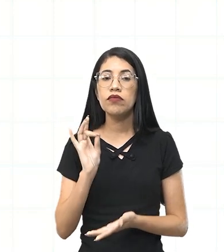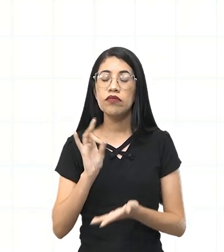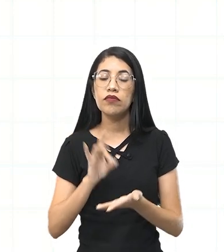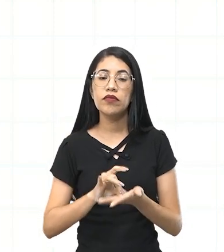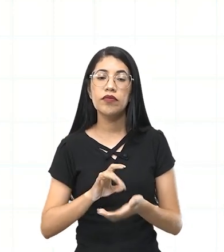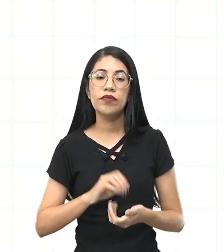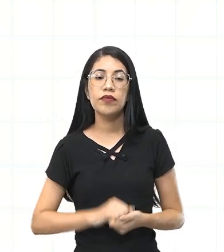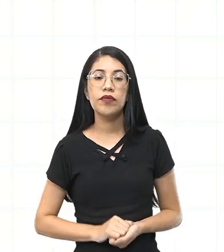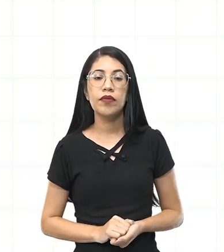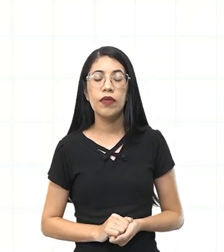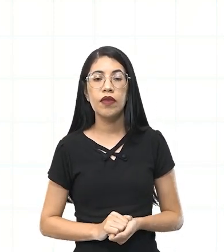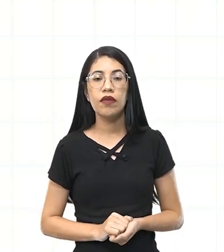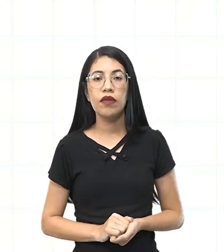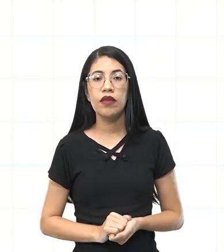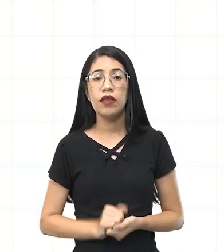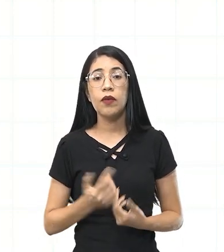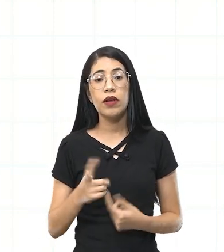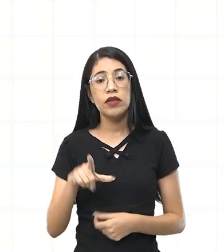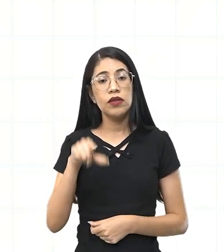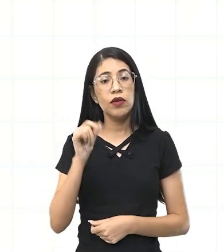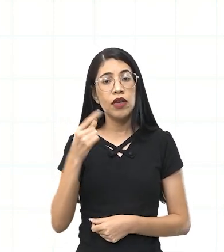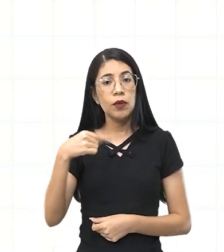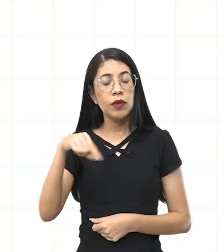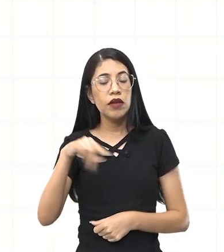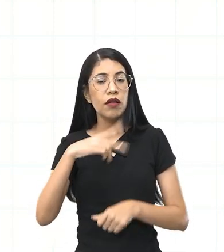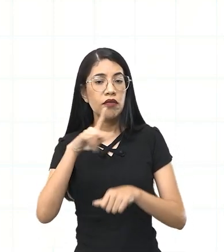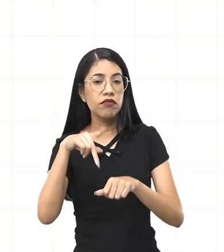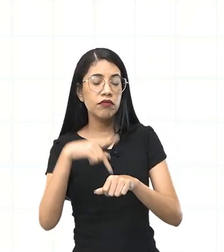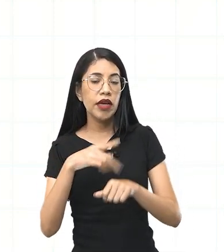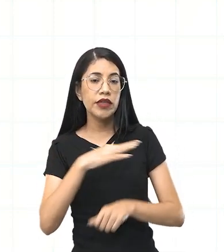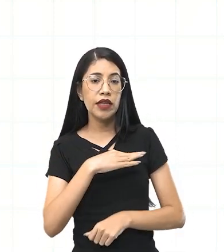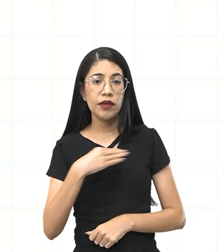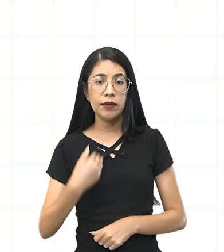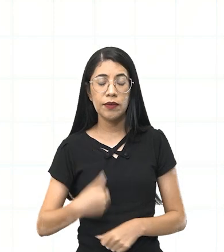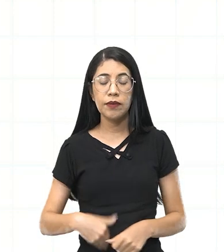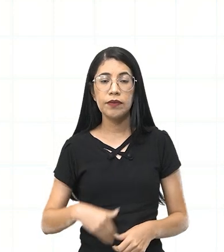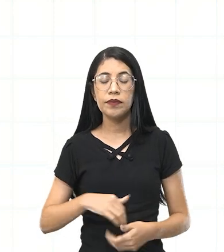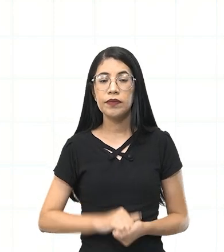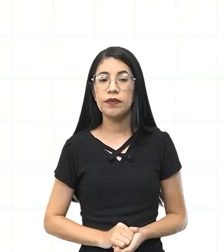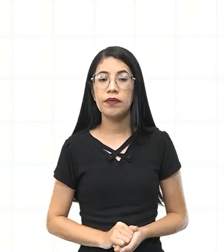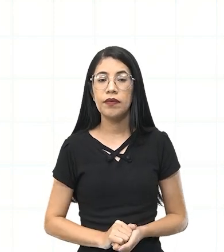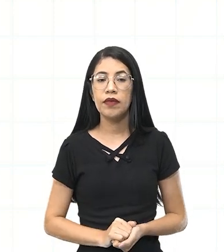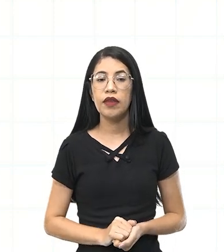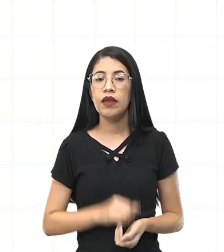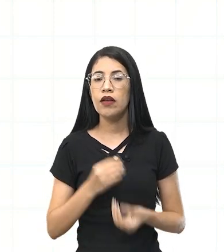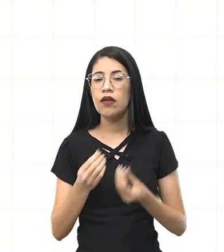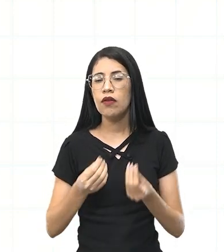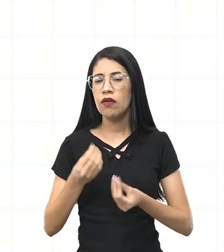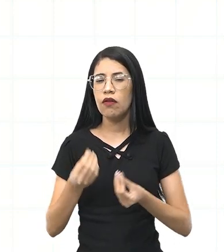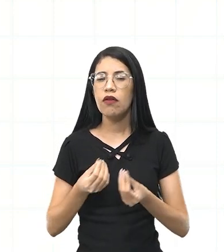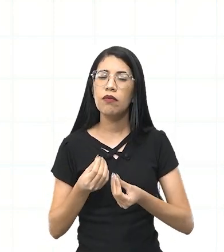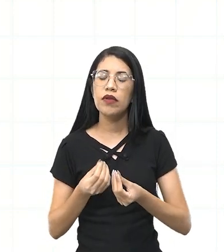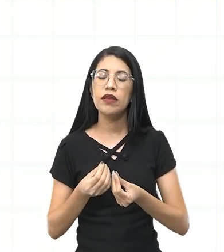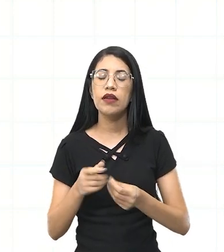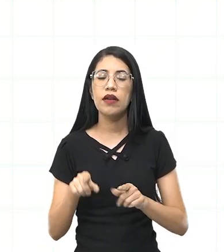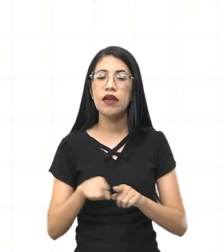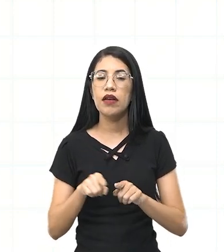Na verdade, esse fato, né, que eles decidiram ali, está descrevendo, então, a jornada, né, que eles tiveram